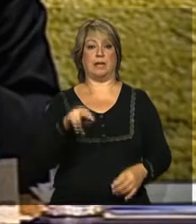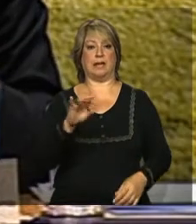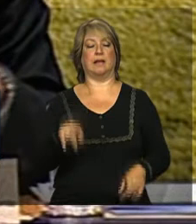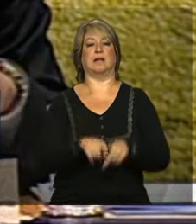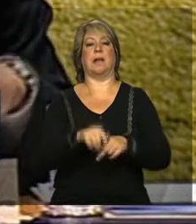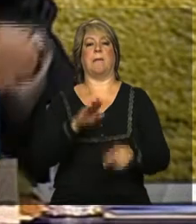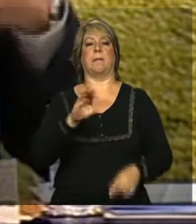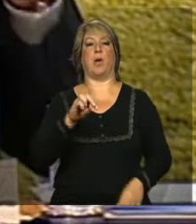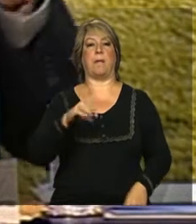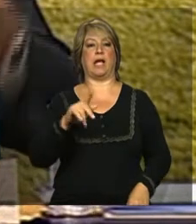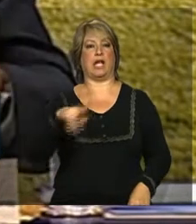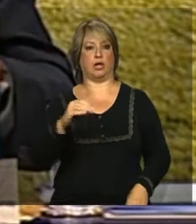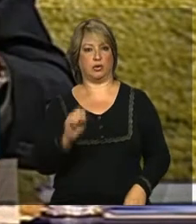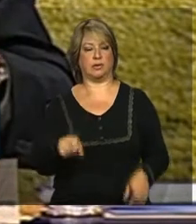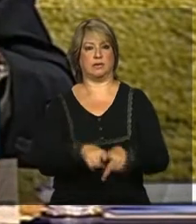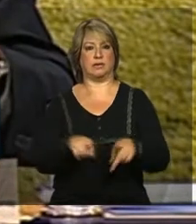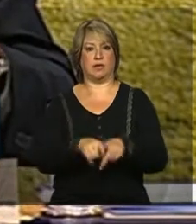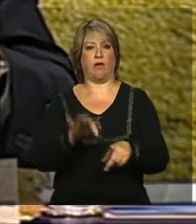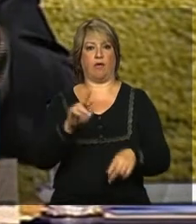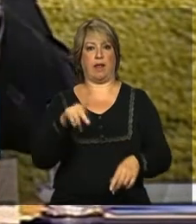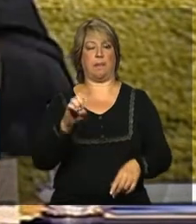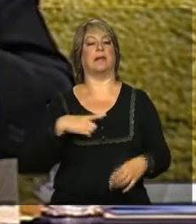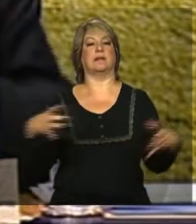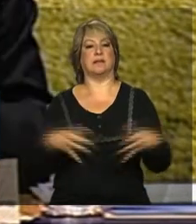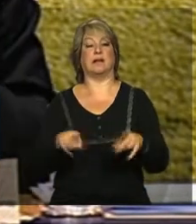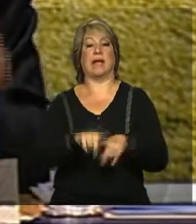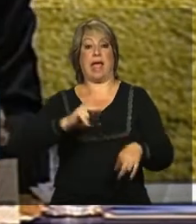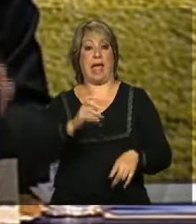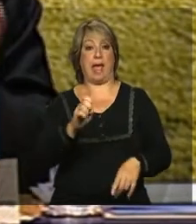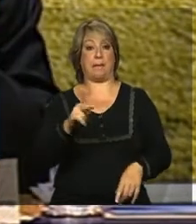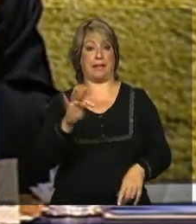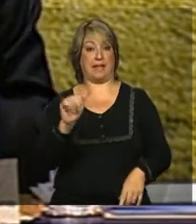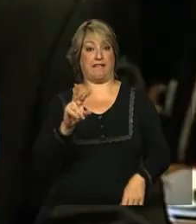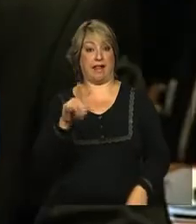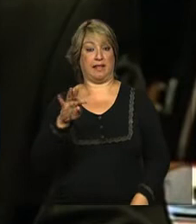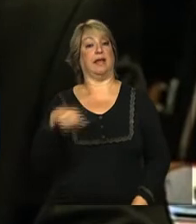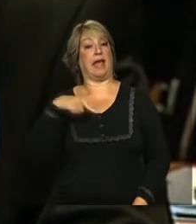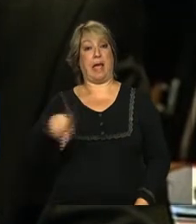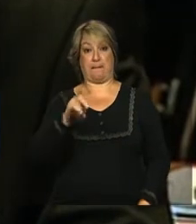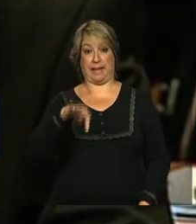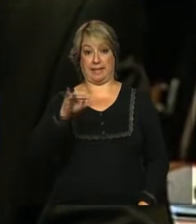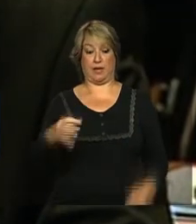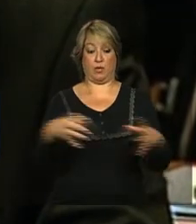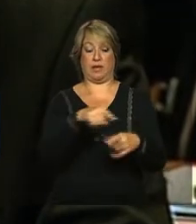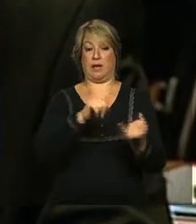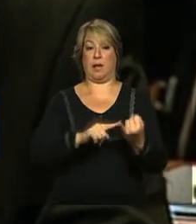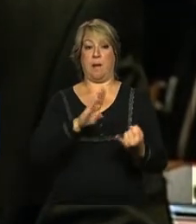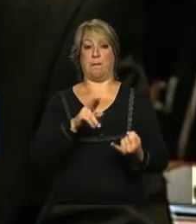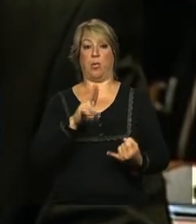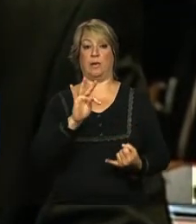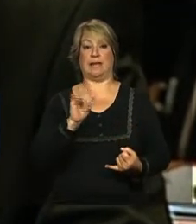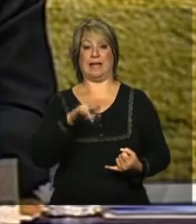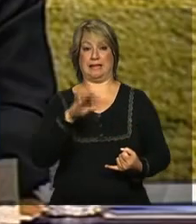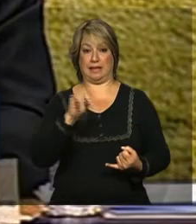fundação a funed produzirá heptavalente ao próximo passo apresenta é uma associação Butantã e